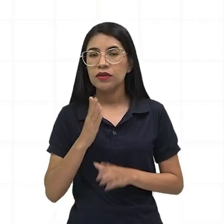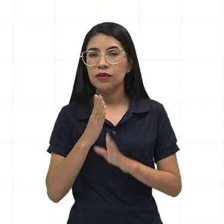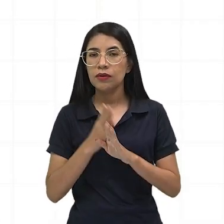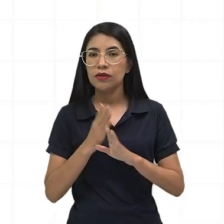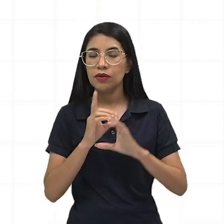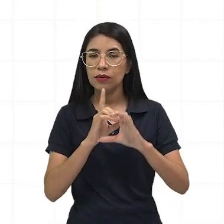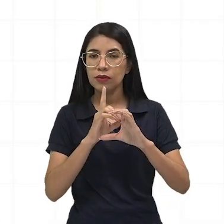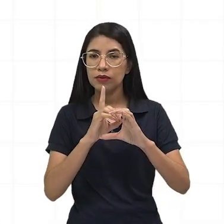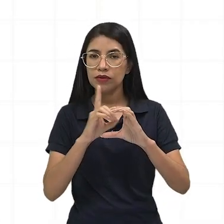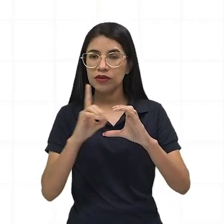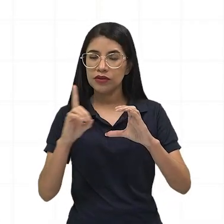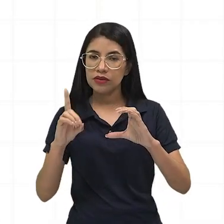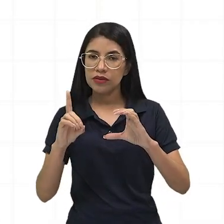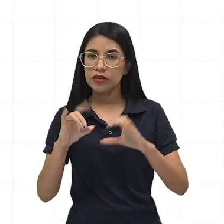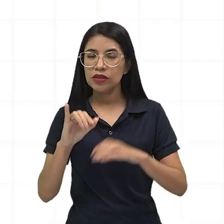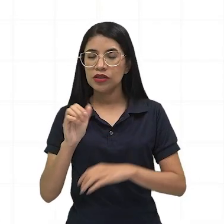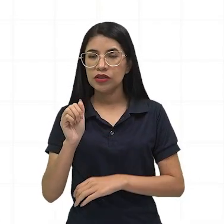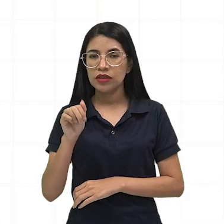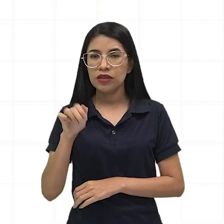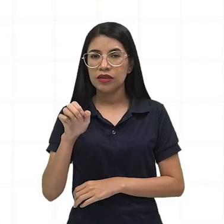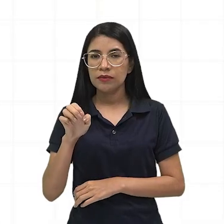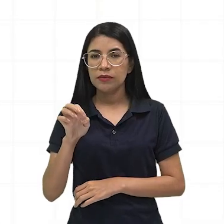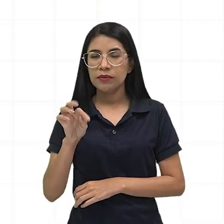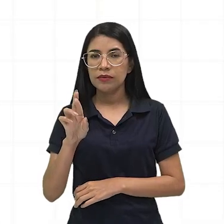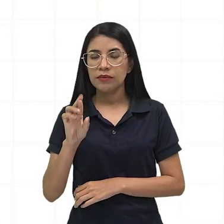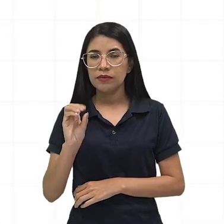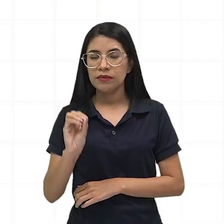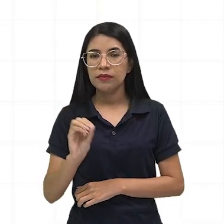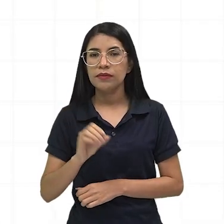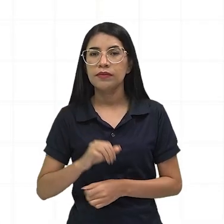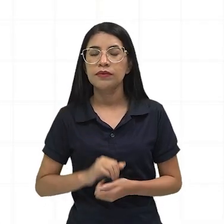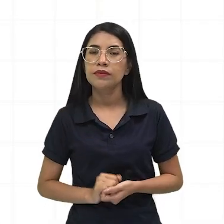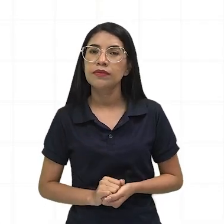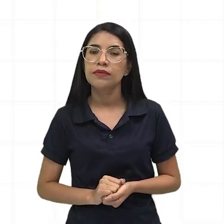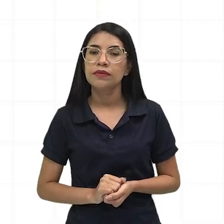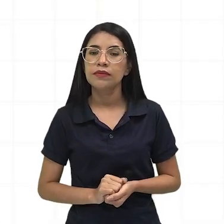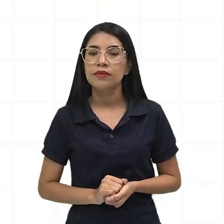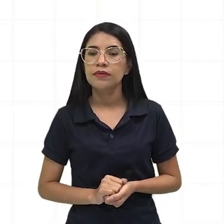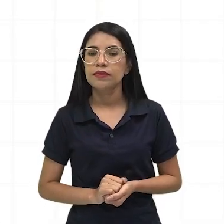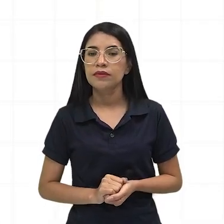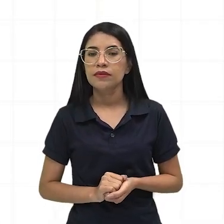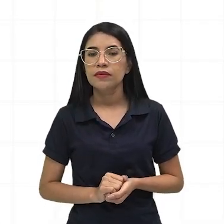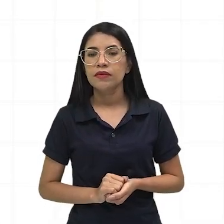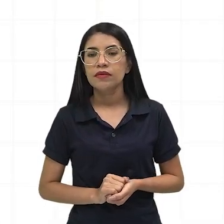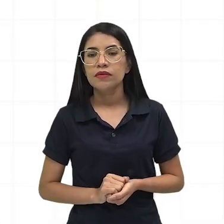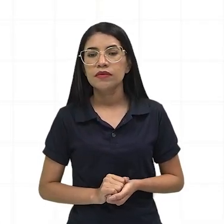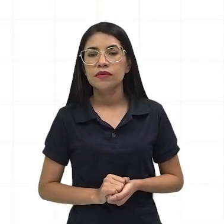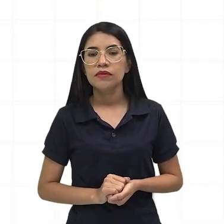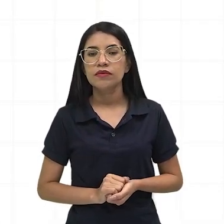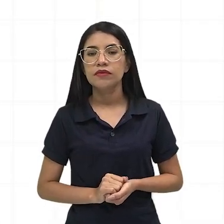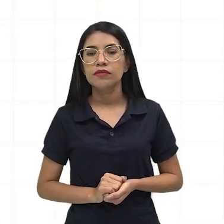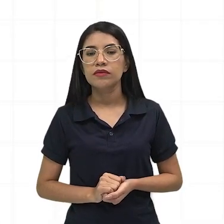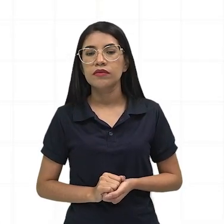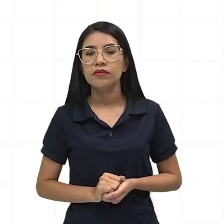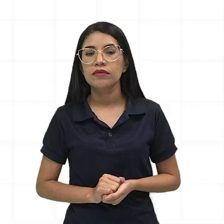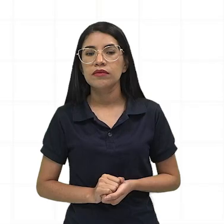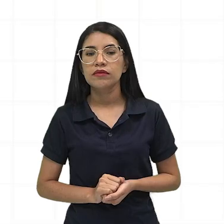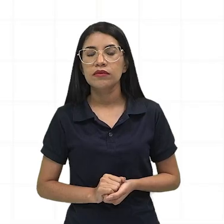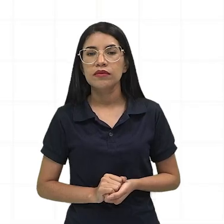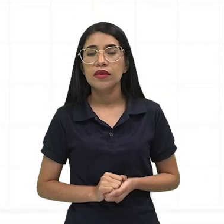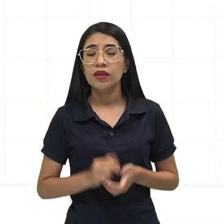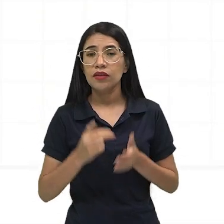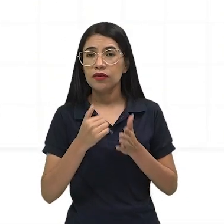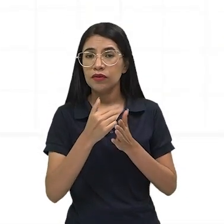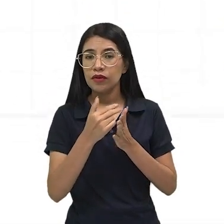diâmetro. Então, o diâmetro é 2 vezes o raio. Beleza? Que é exatamente essa ideia aqui que eu vou